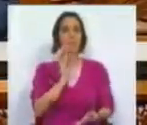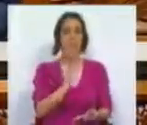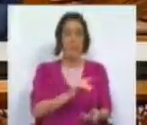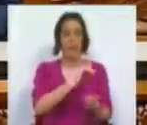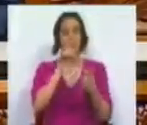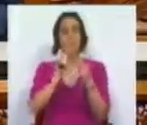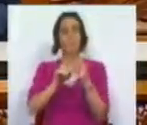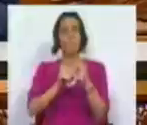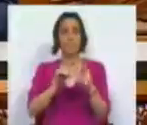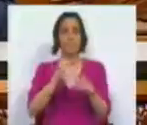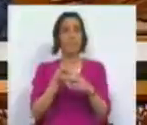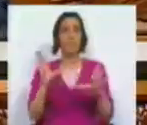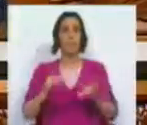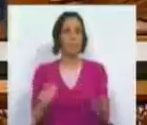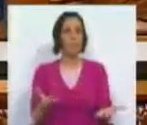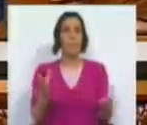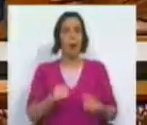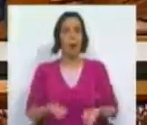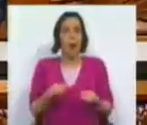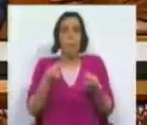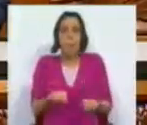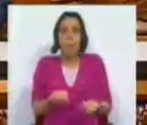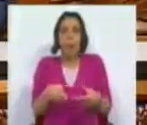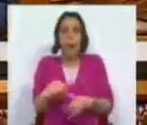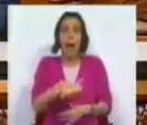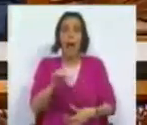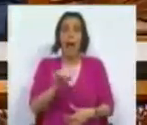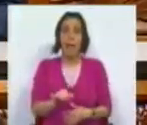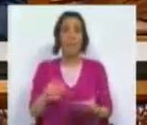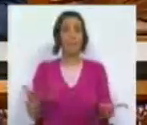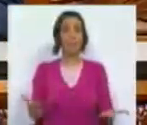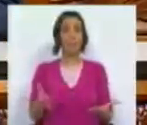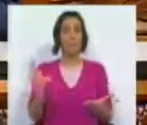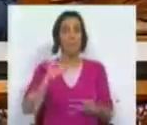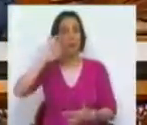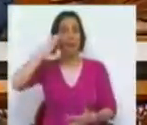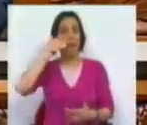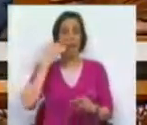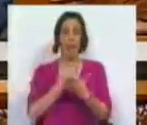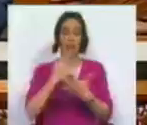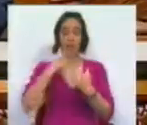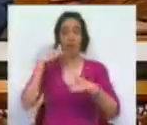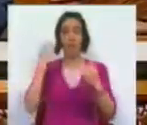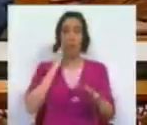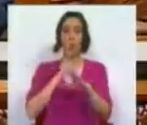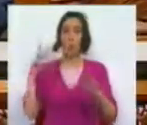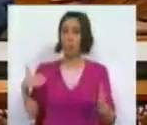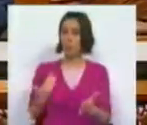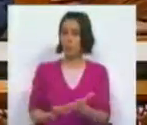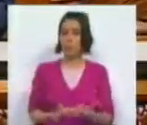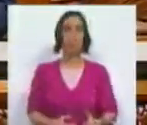financeira, bem como por ter esgotado a capacidade de investimento neste setor, é o maior ataque à escola pública dos últimos